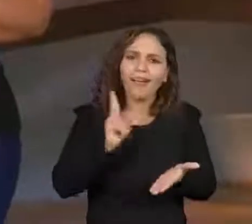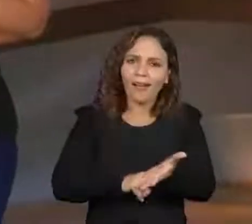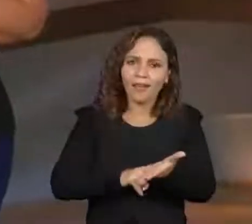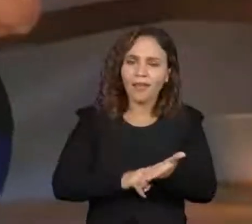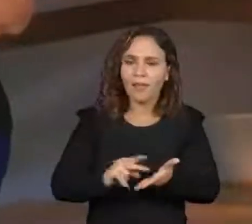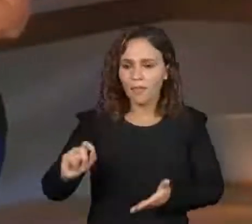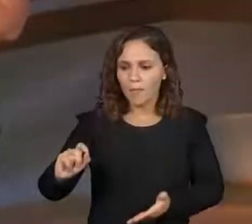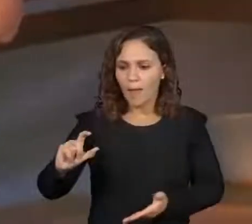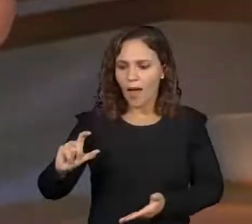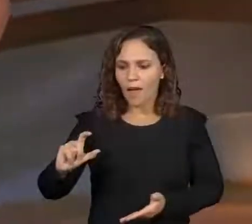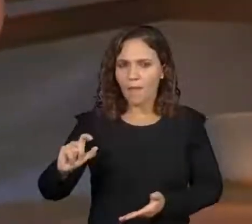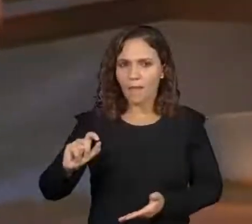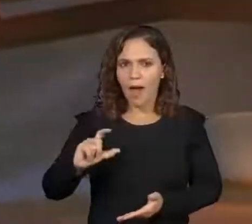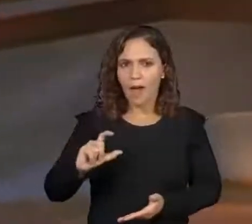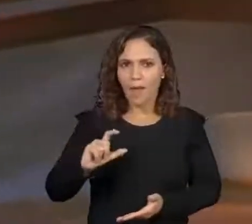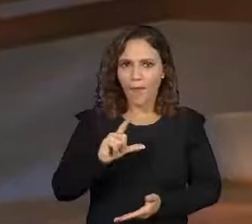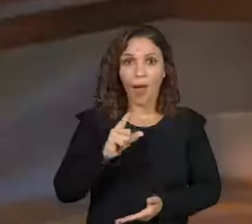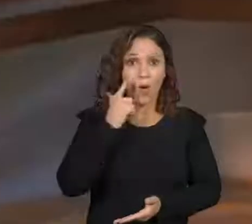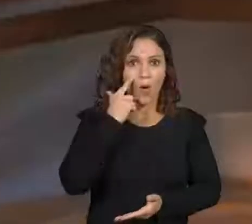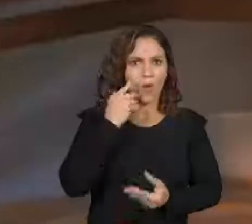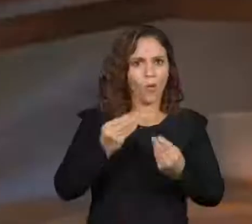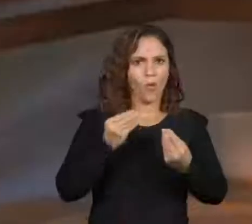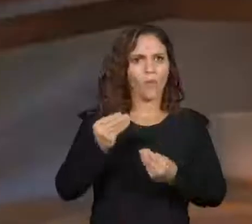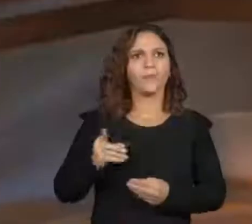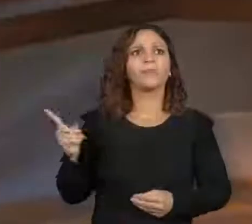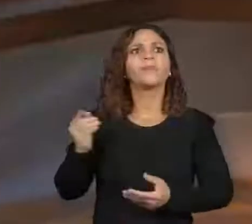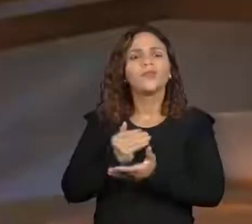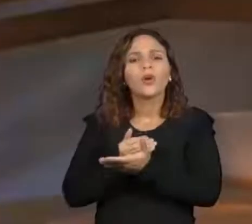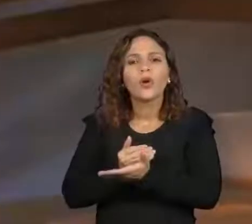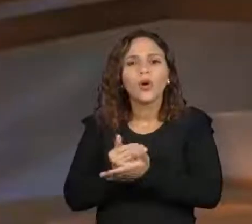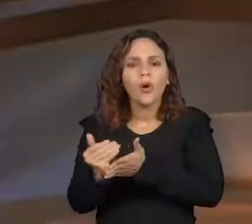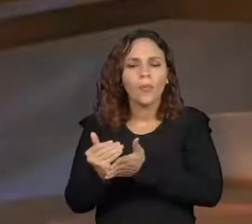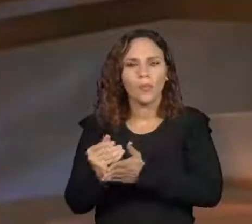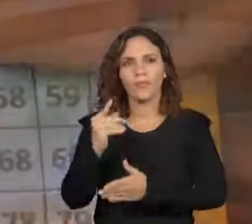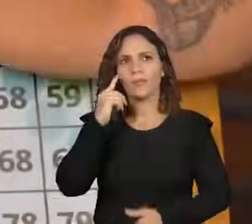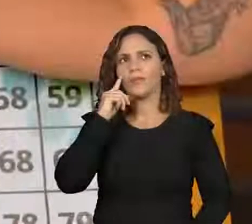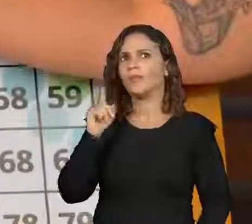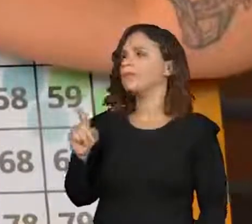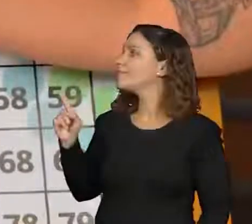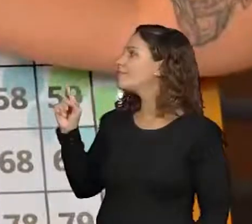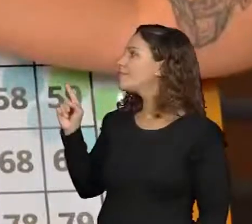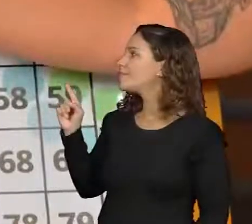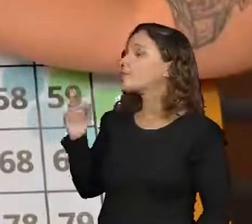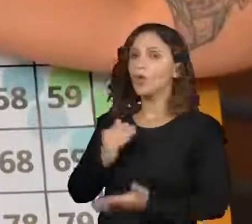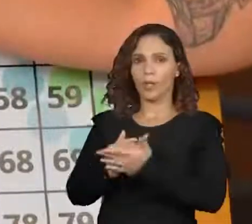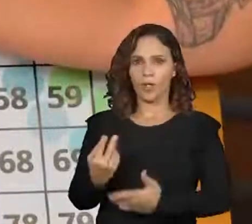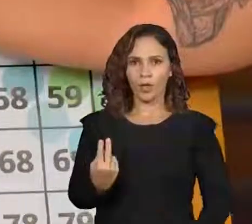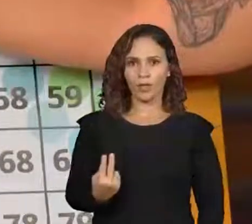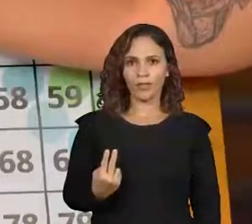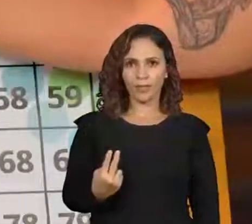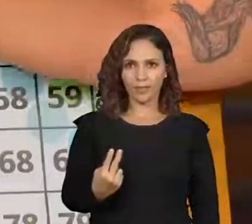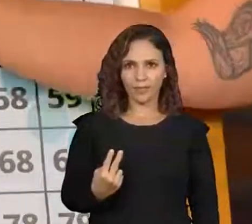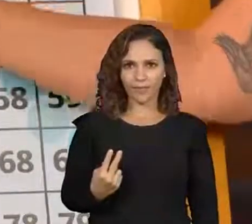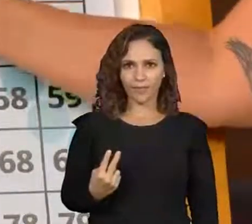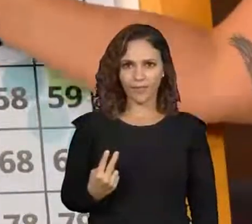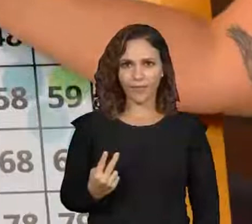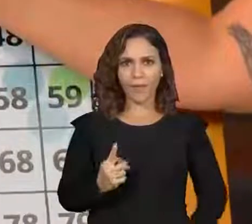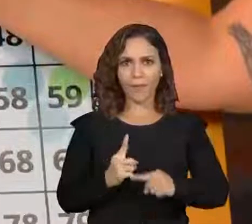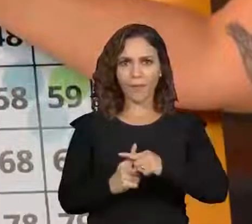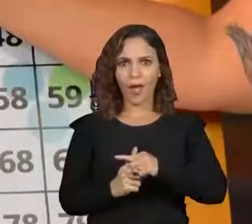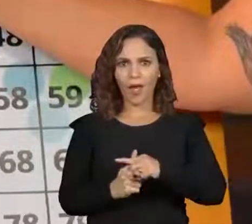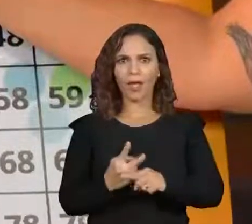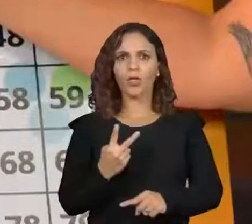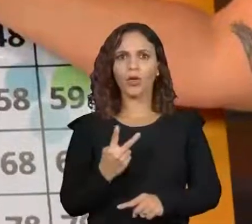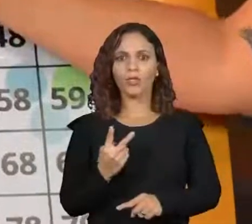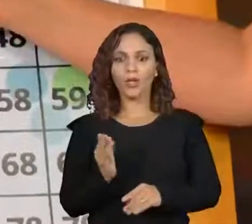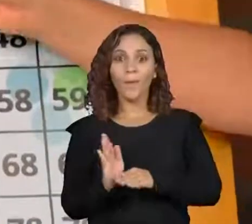em 2. Então, olha só, eu vou contando de 2 em 2. Tô aqui no 2, mais 2,